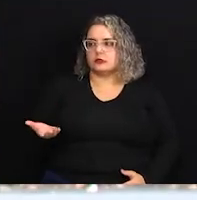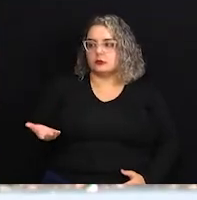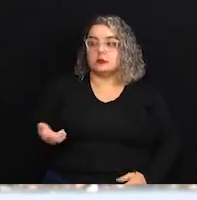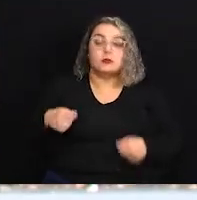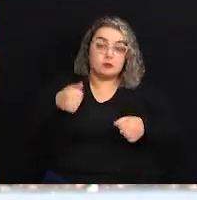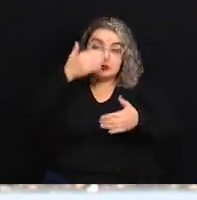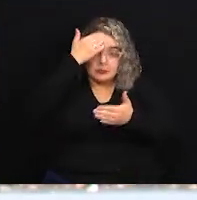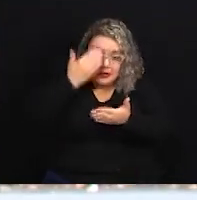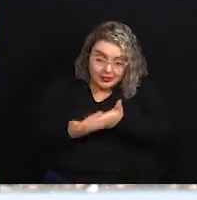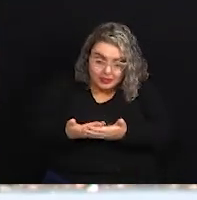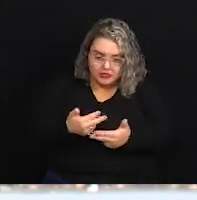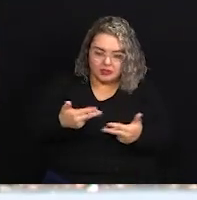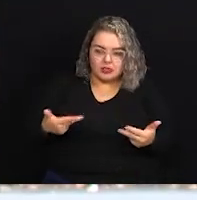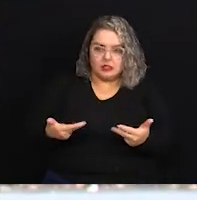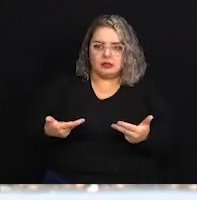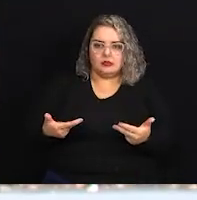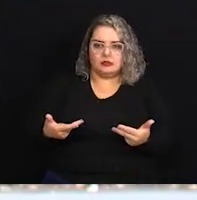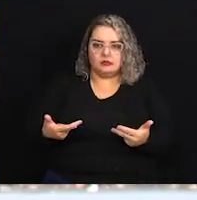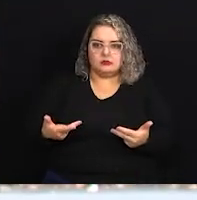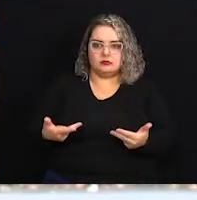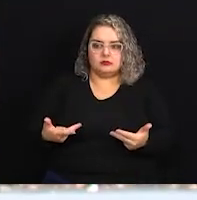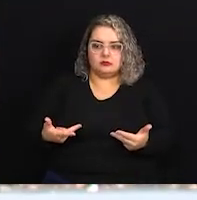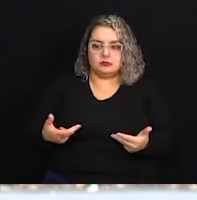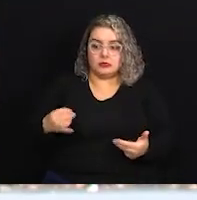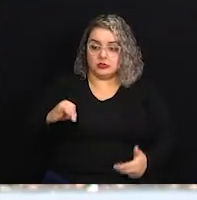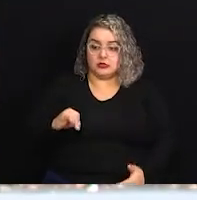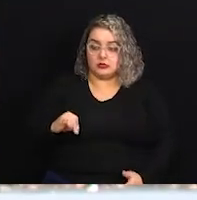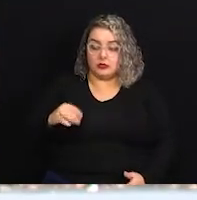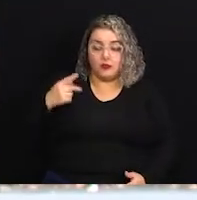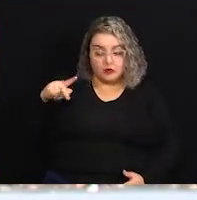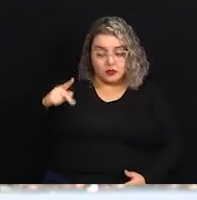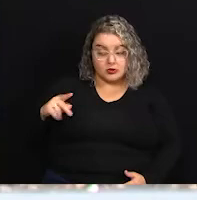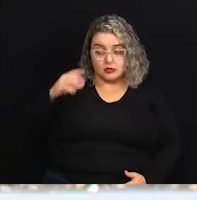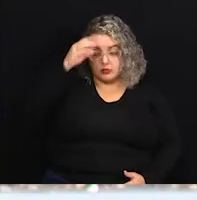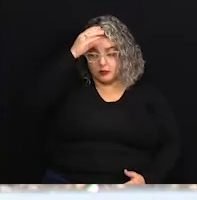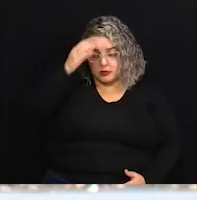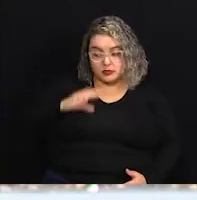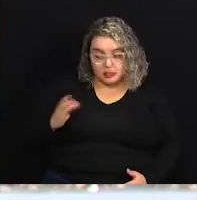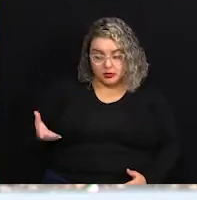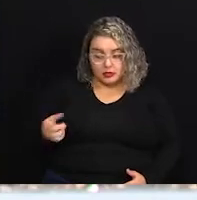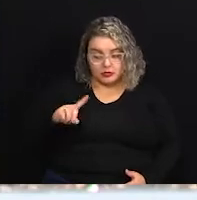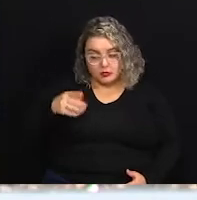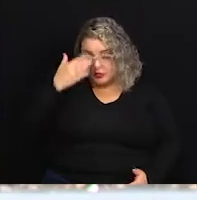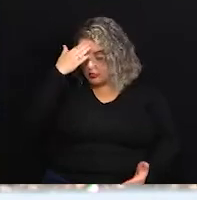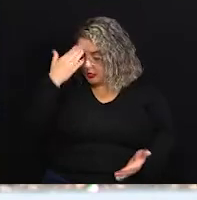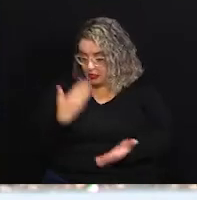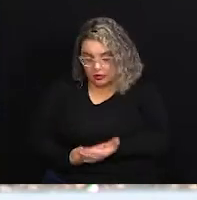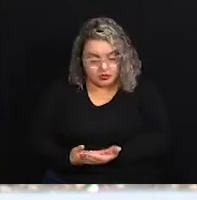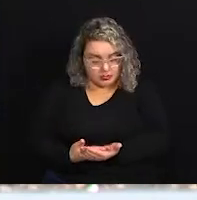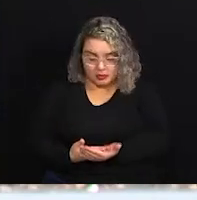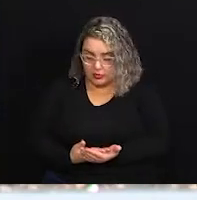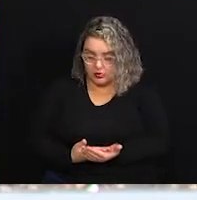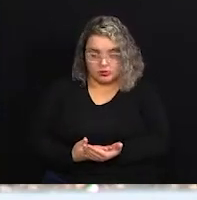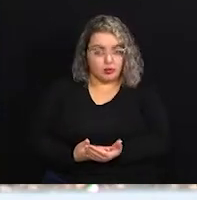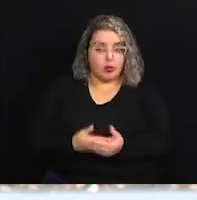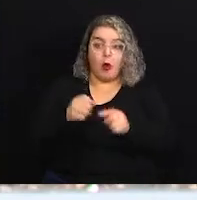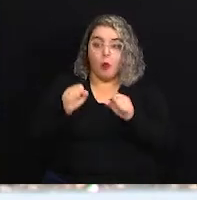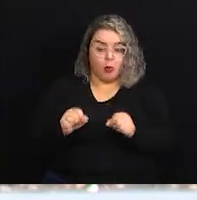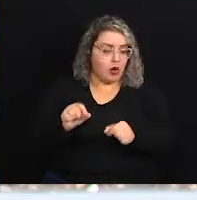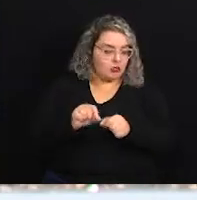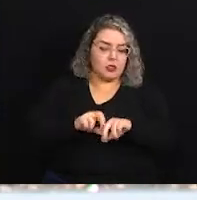nós precisamos acreditar nisso. Porque se você, como cidadão, você não acredita que